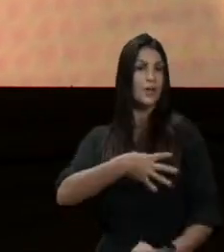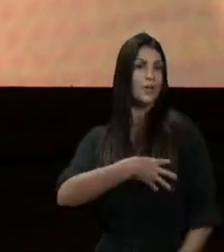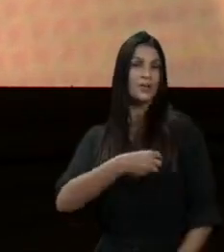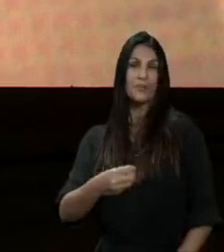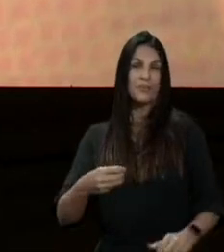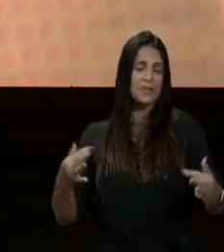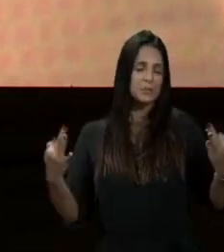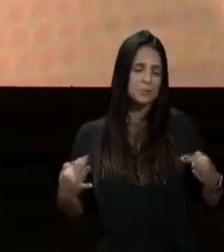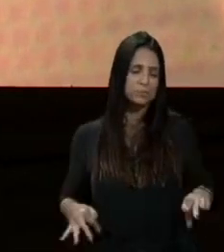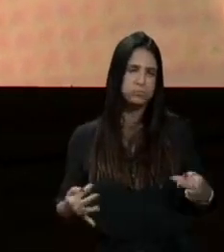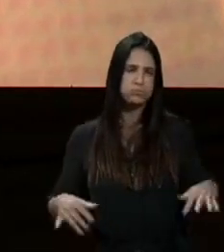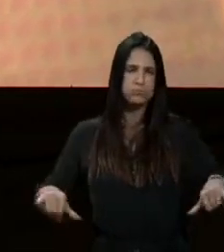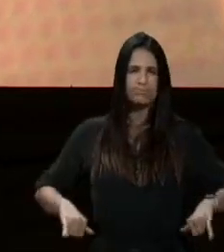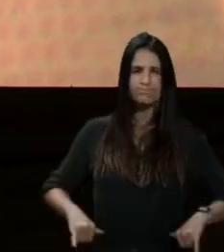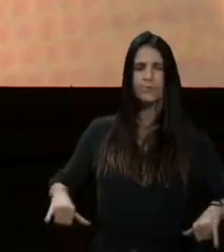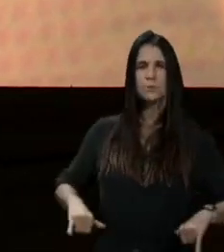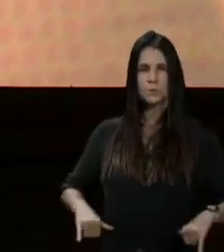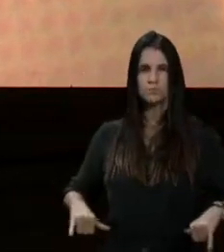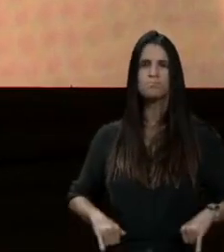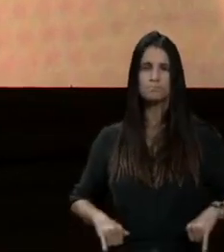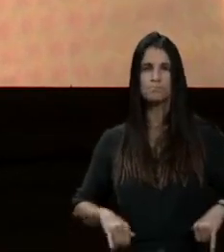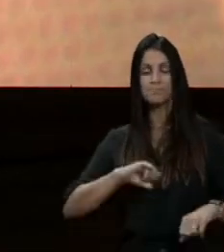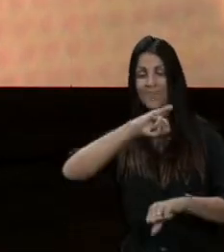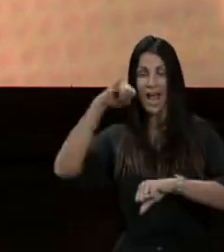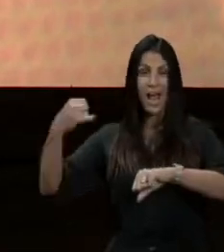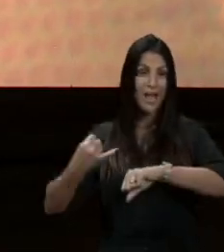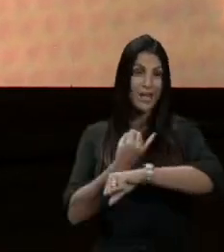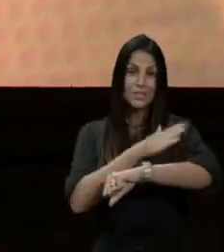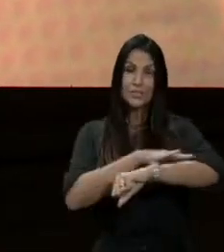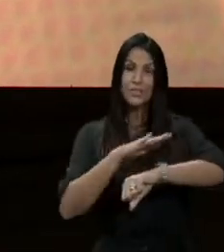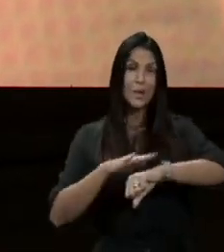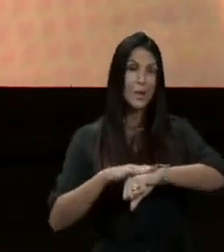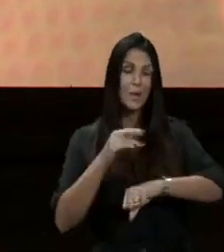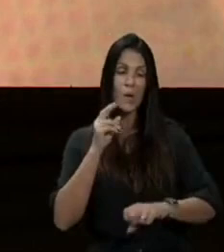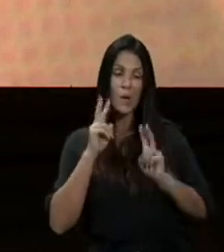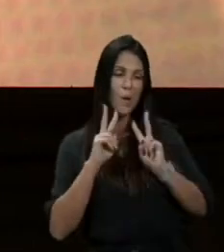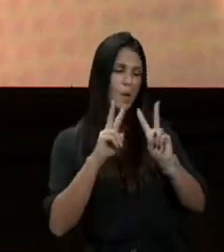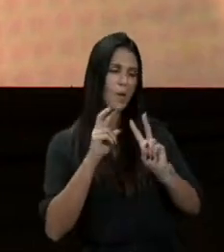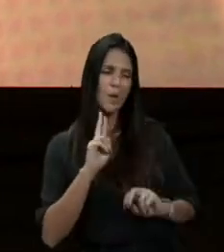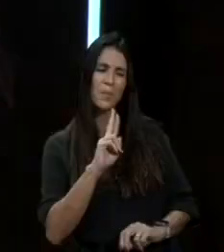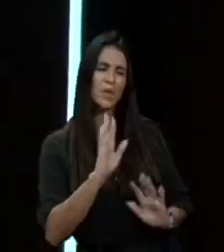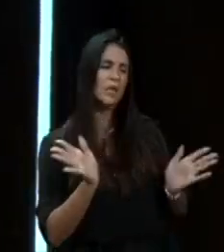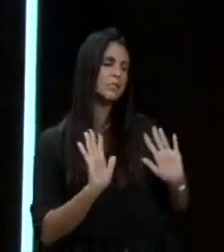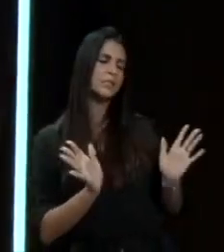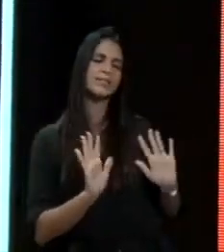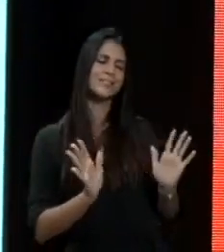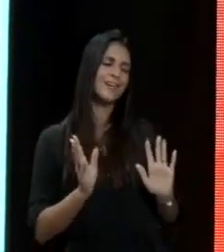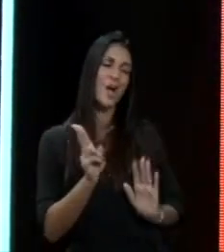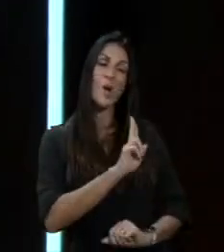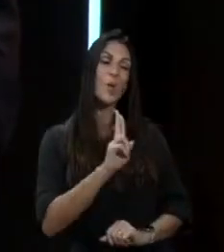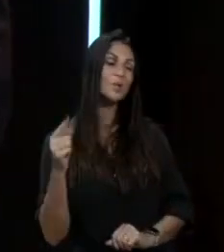parteiras e falou assim diante do corpo da mulher dele que ele amava morta já pode isso assim não não o nome dele vai ser